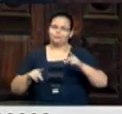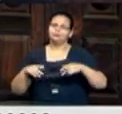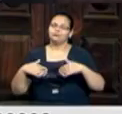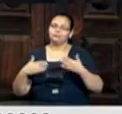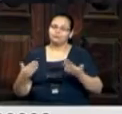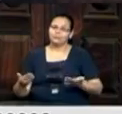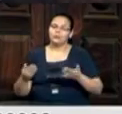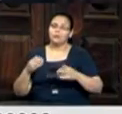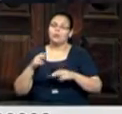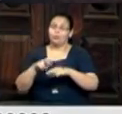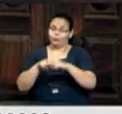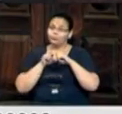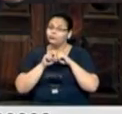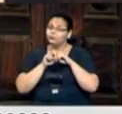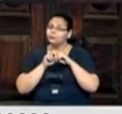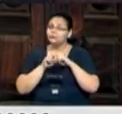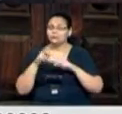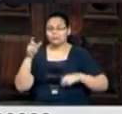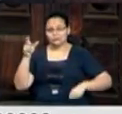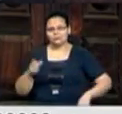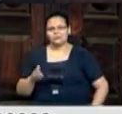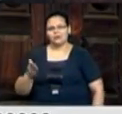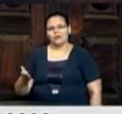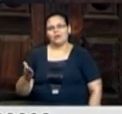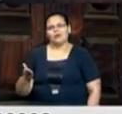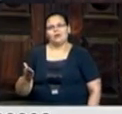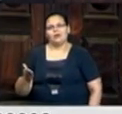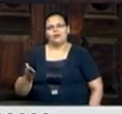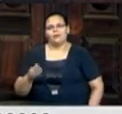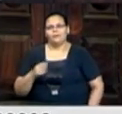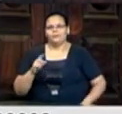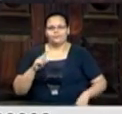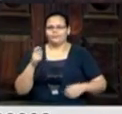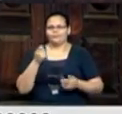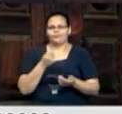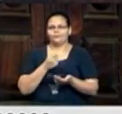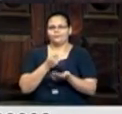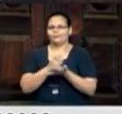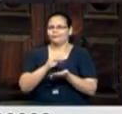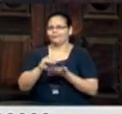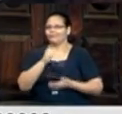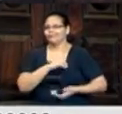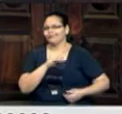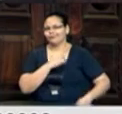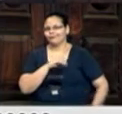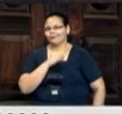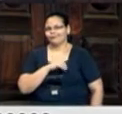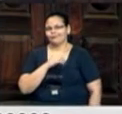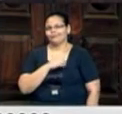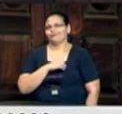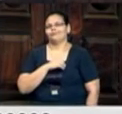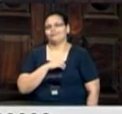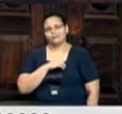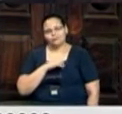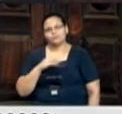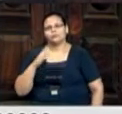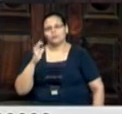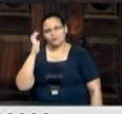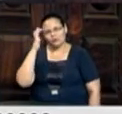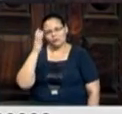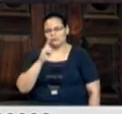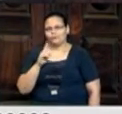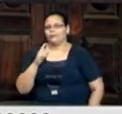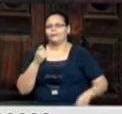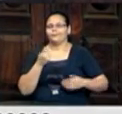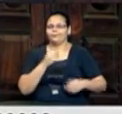Portanto, é por isso que ele corta, não paga os salários e ameaça, inclusive, a não